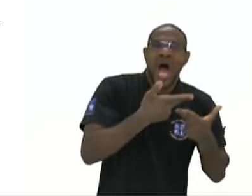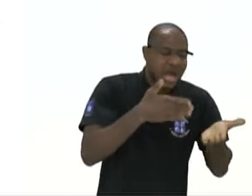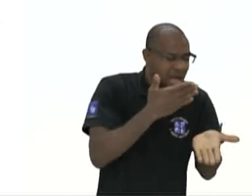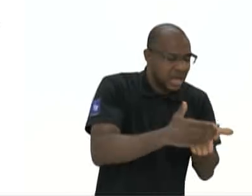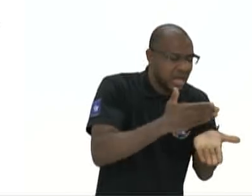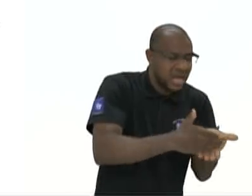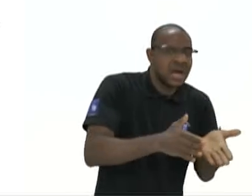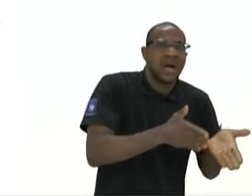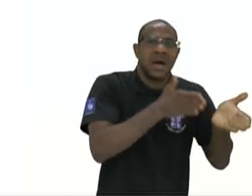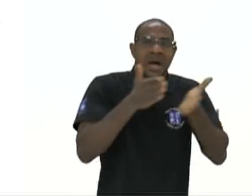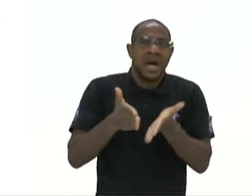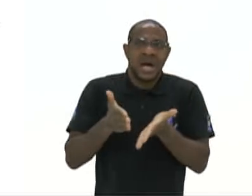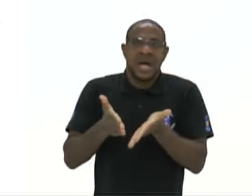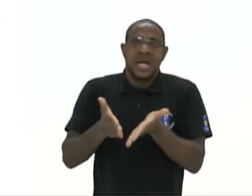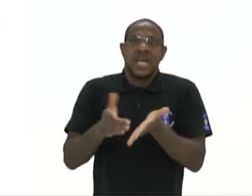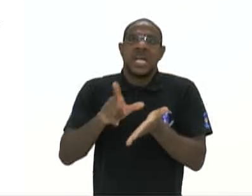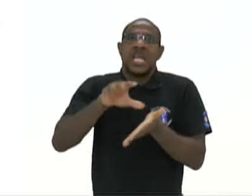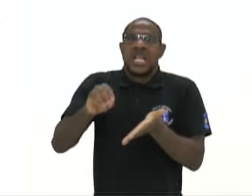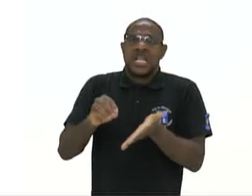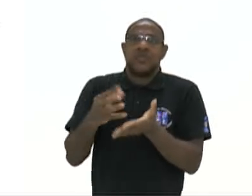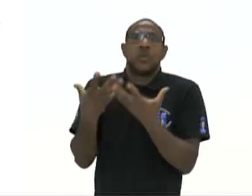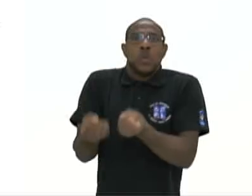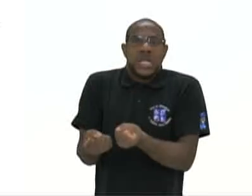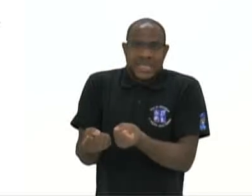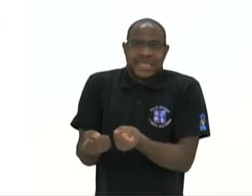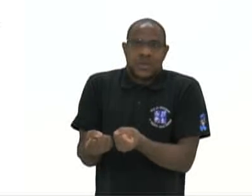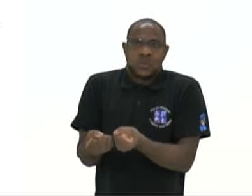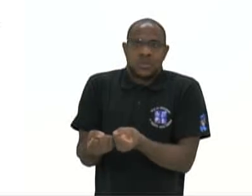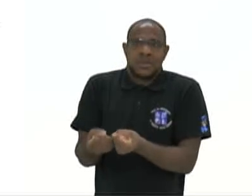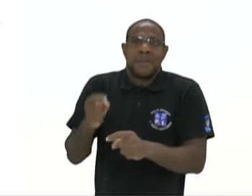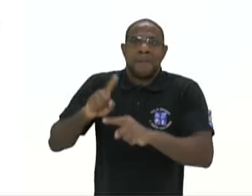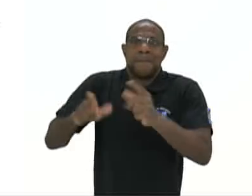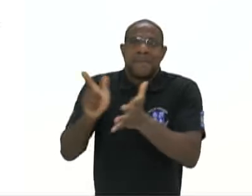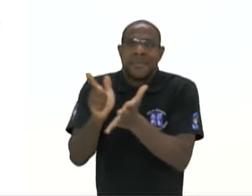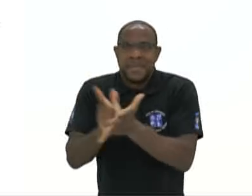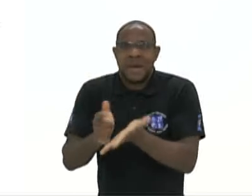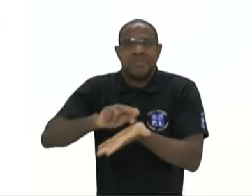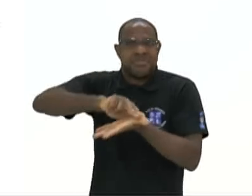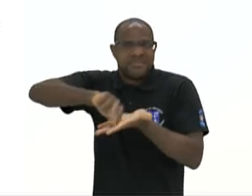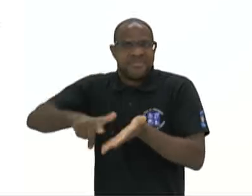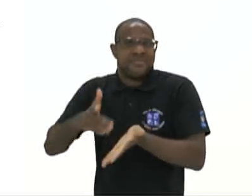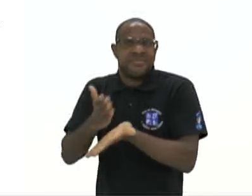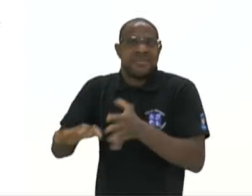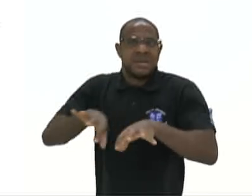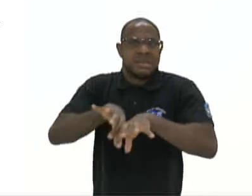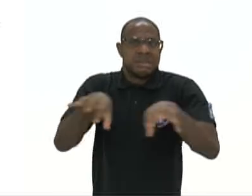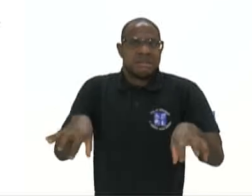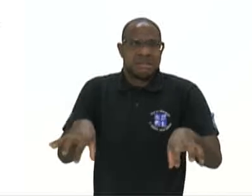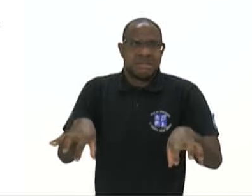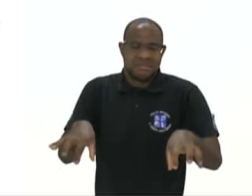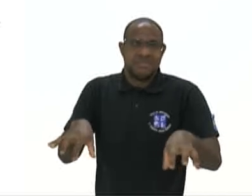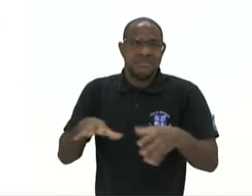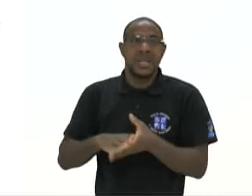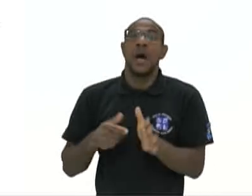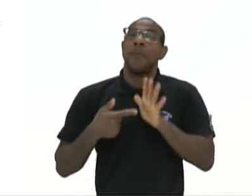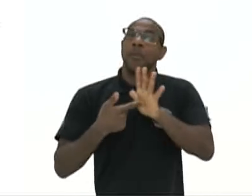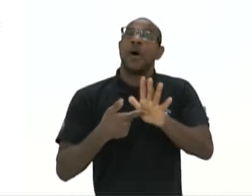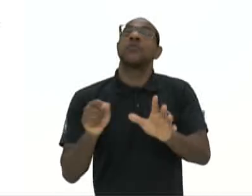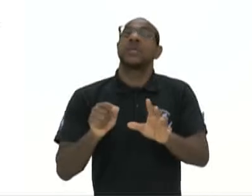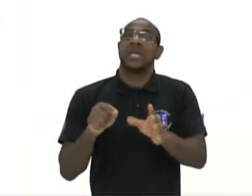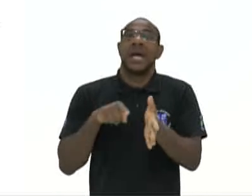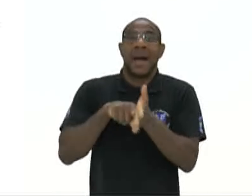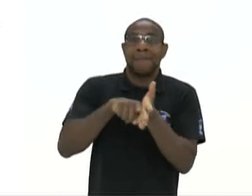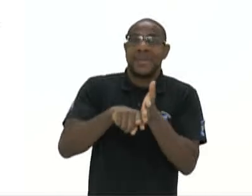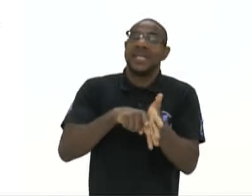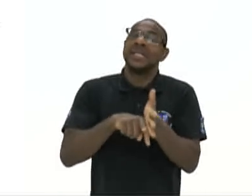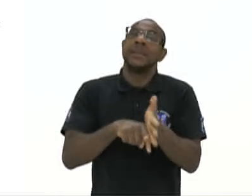não fazem a separação por tipo de material, mostra a pesquisa do Ibope divulgada nesta terça-feira,